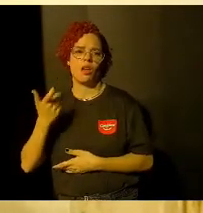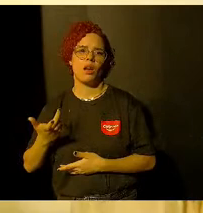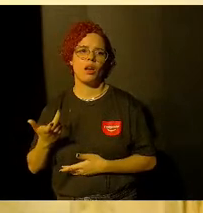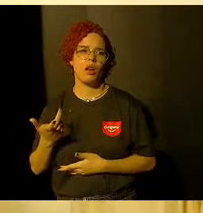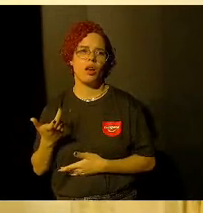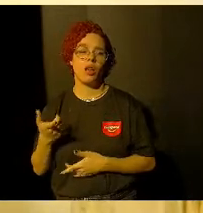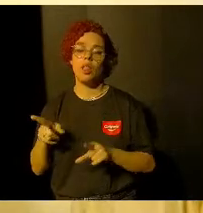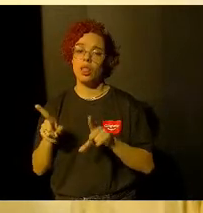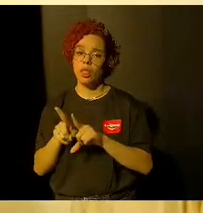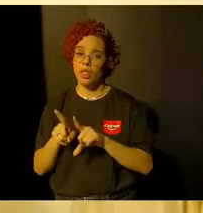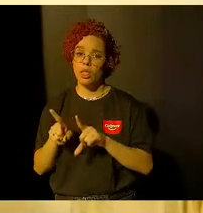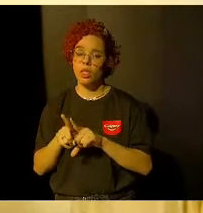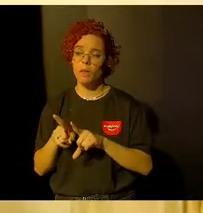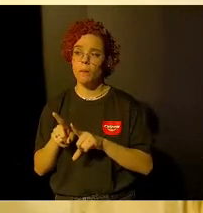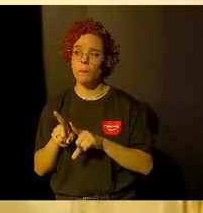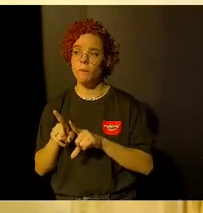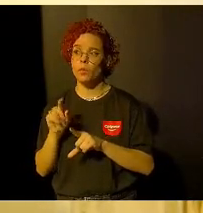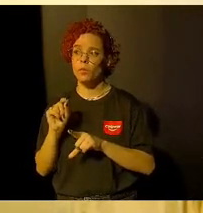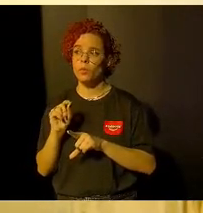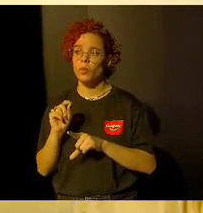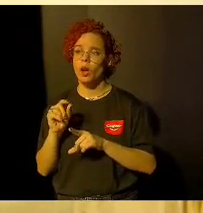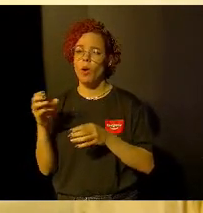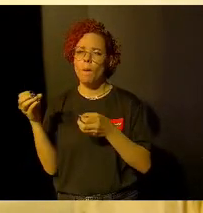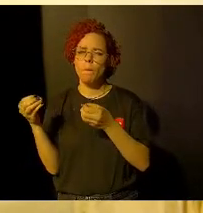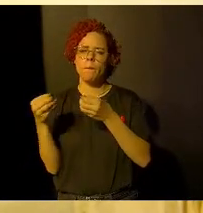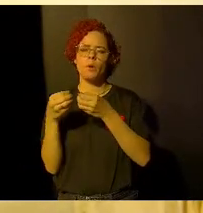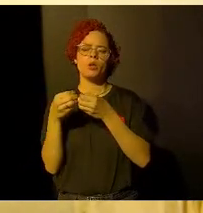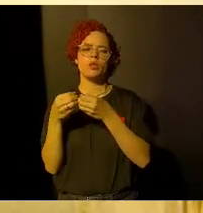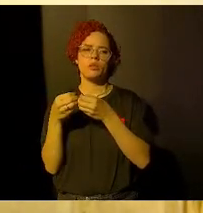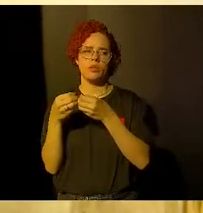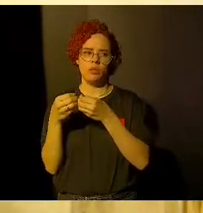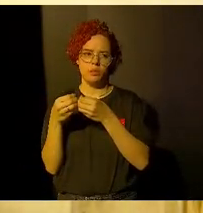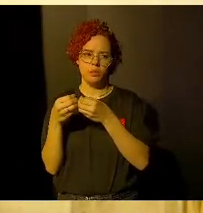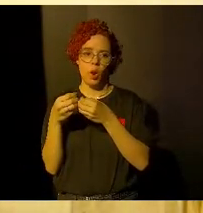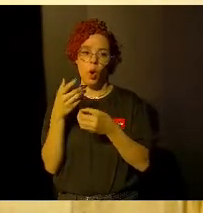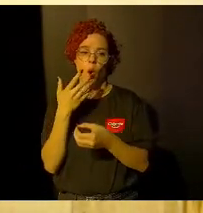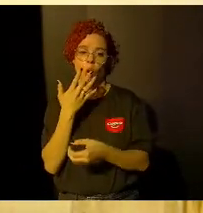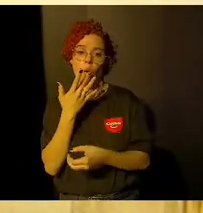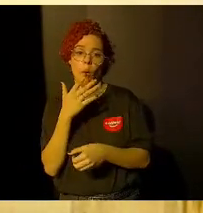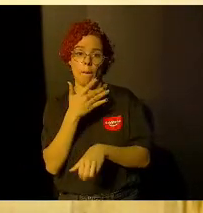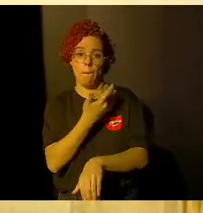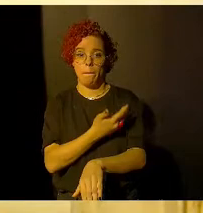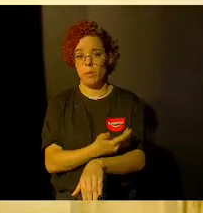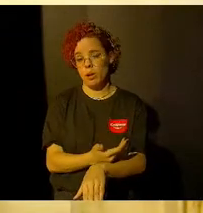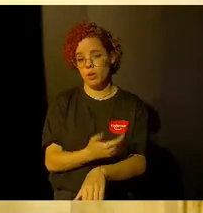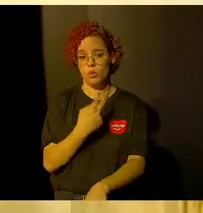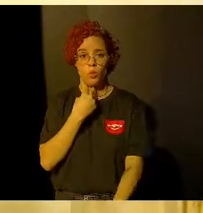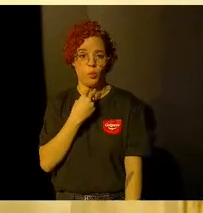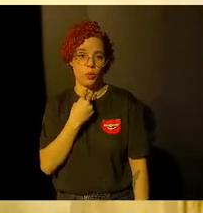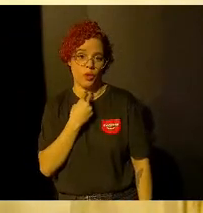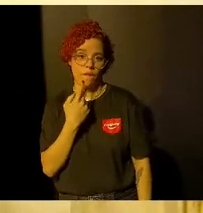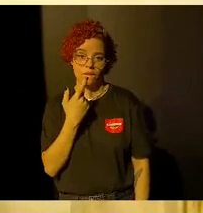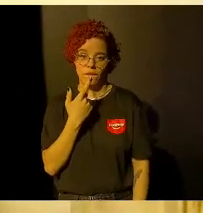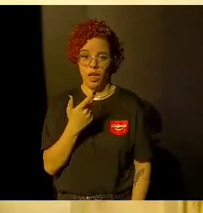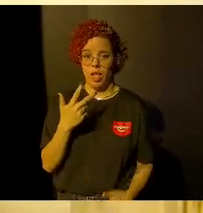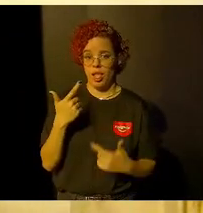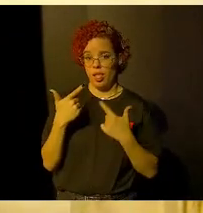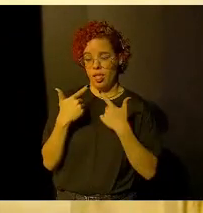era de acordo Não é com a proximidade com a cor branca não se podiam falar línguas